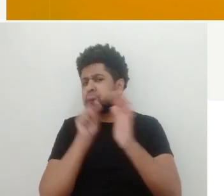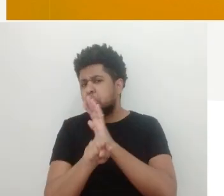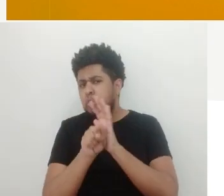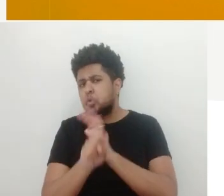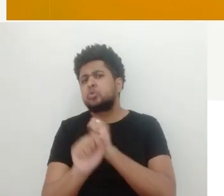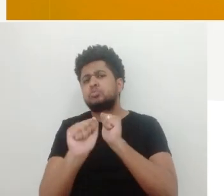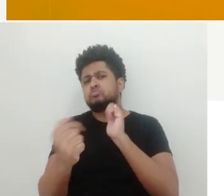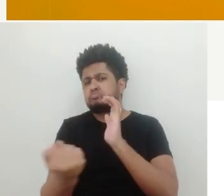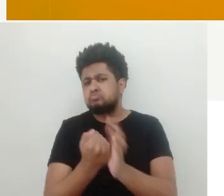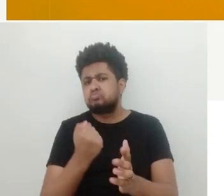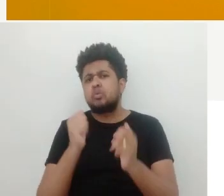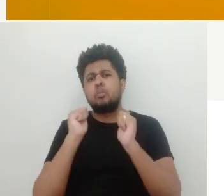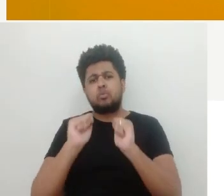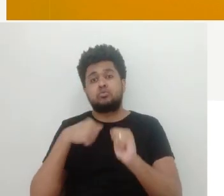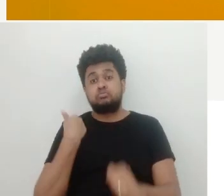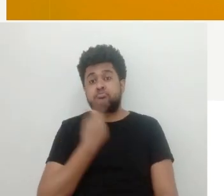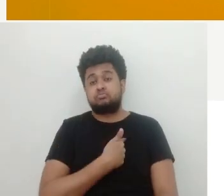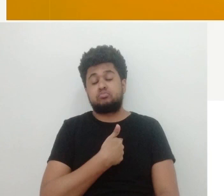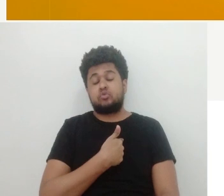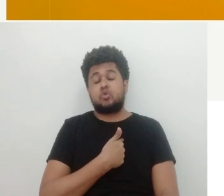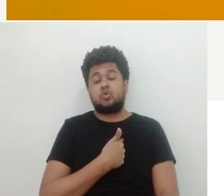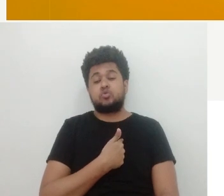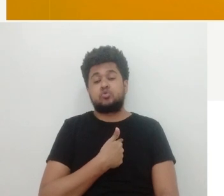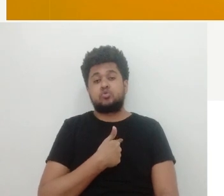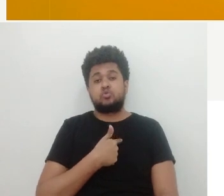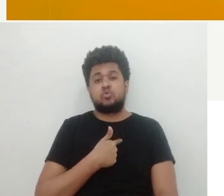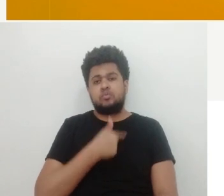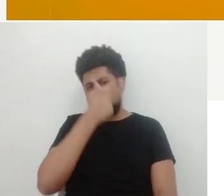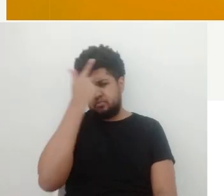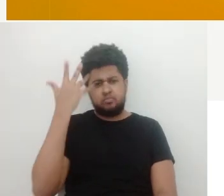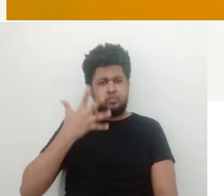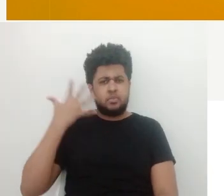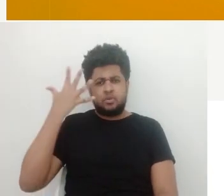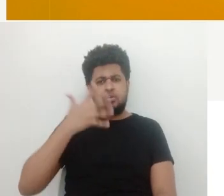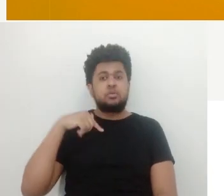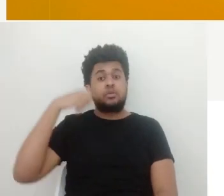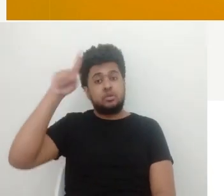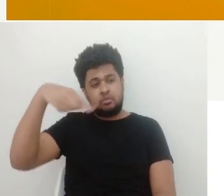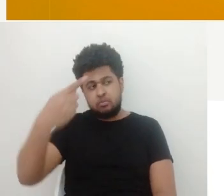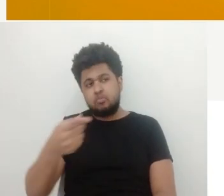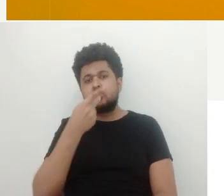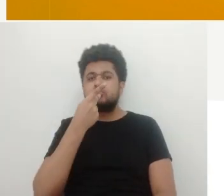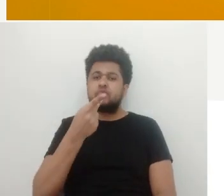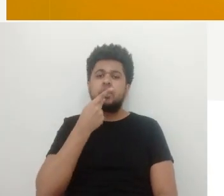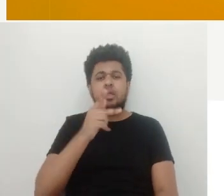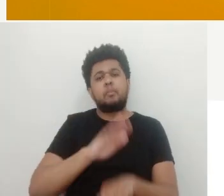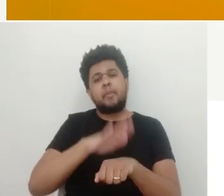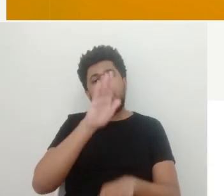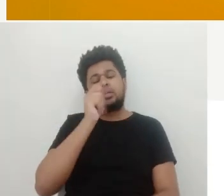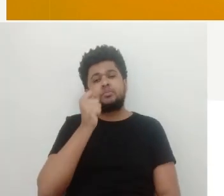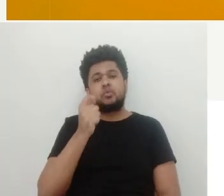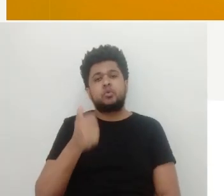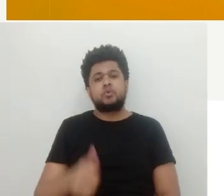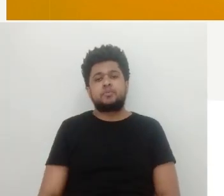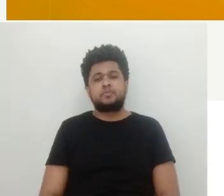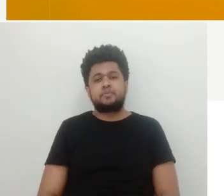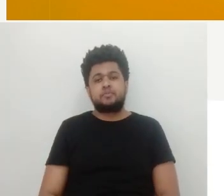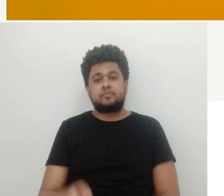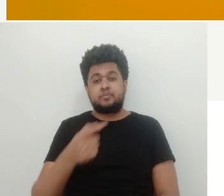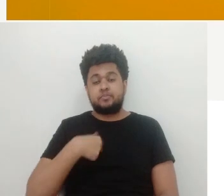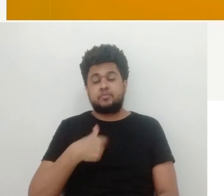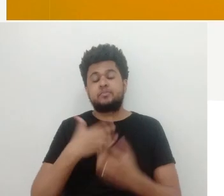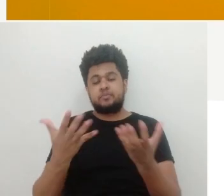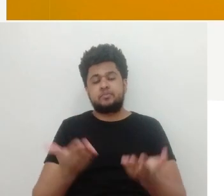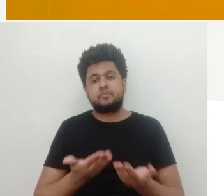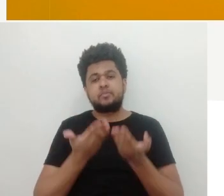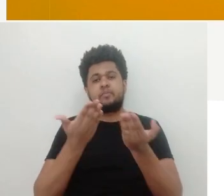Eu vou tentar... Estou vendo umas coisas aqui um pouco... Só um minutinho. Eu vou compartilhar também a minha